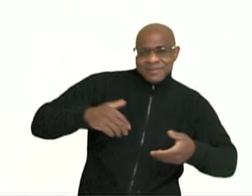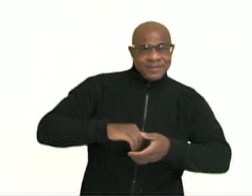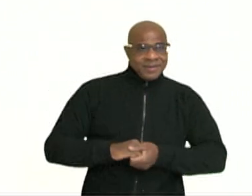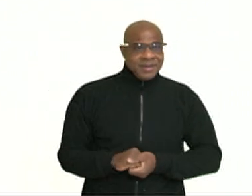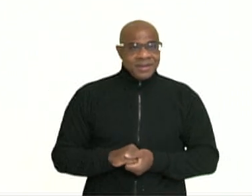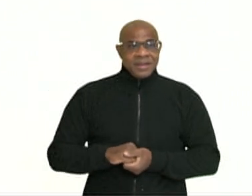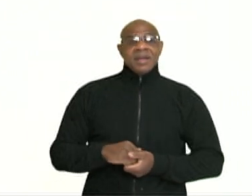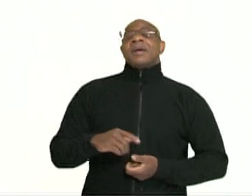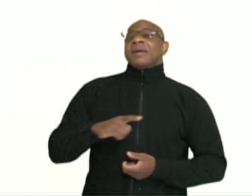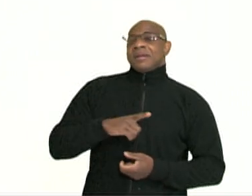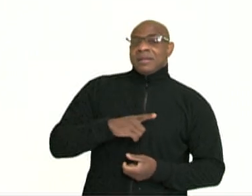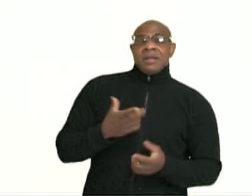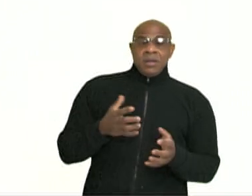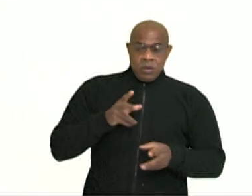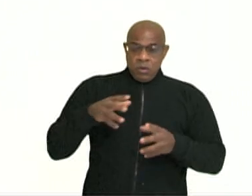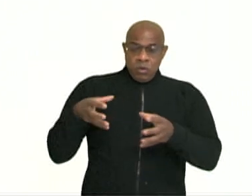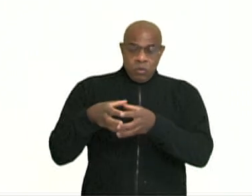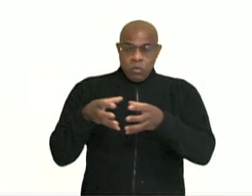Então, há entre as comunidades